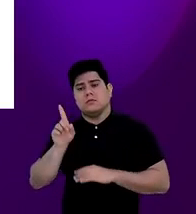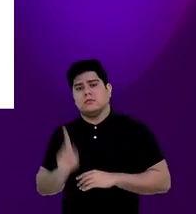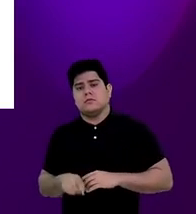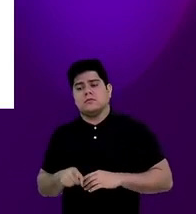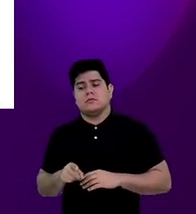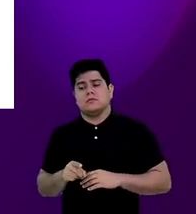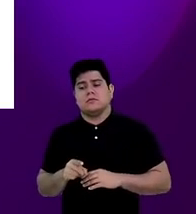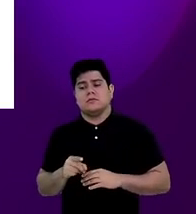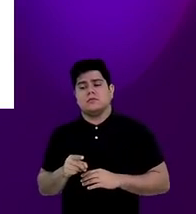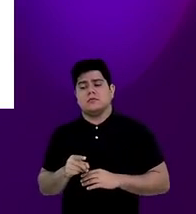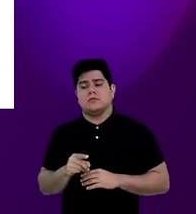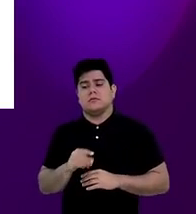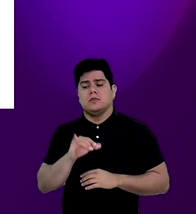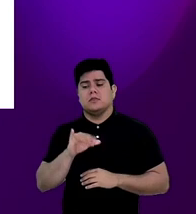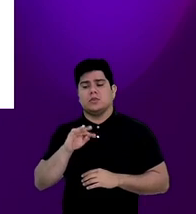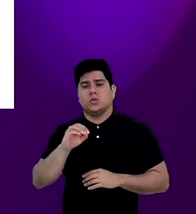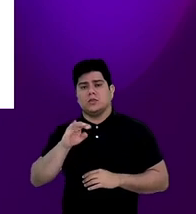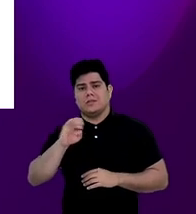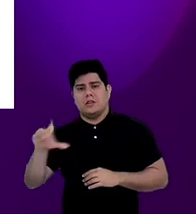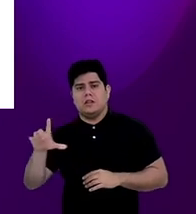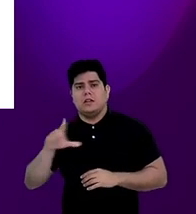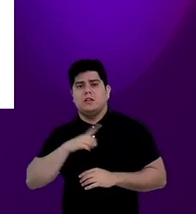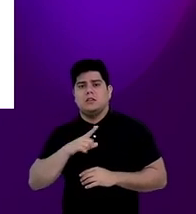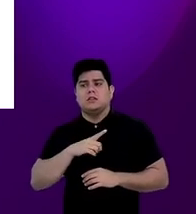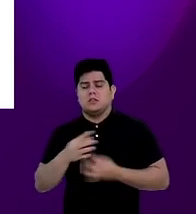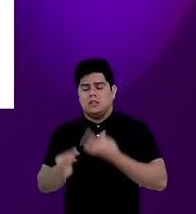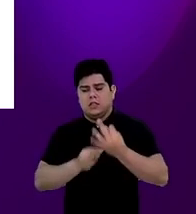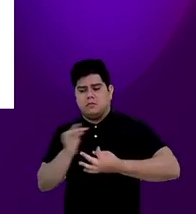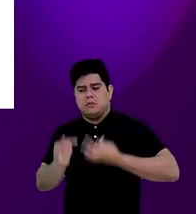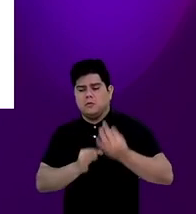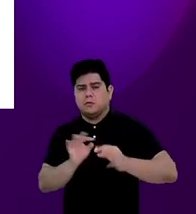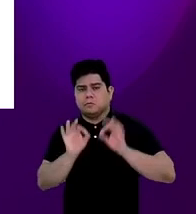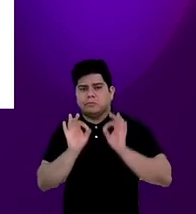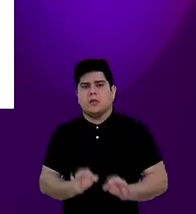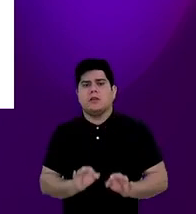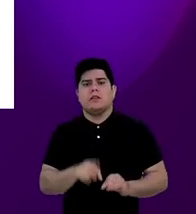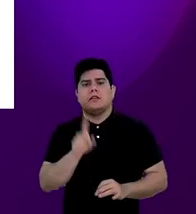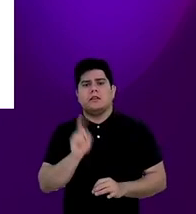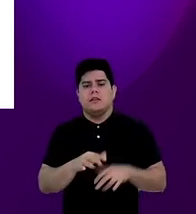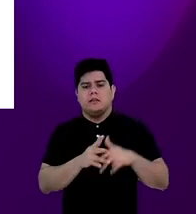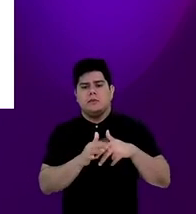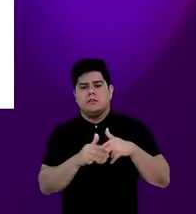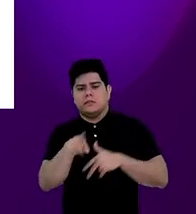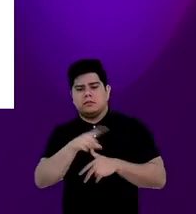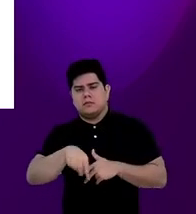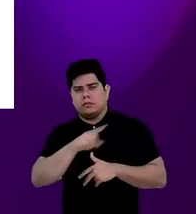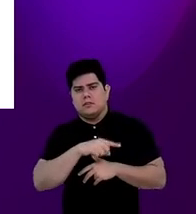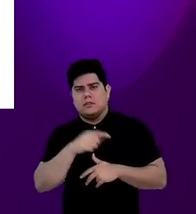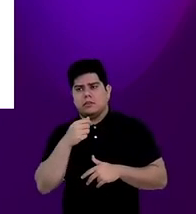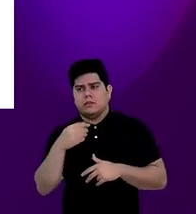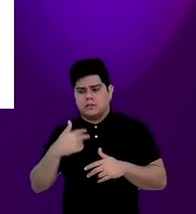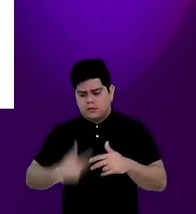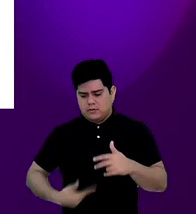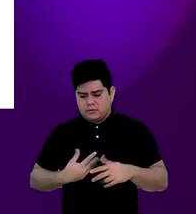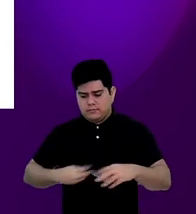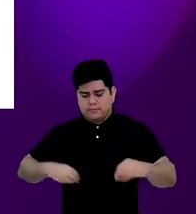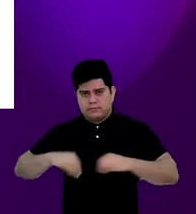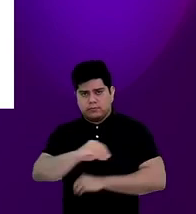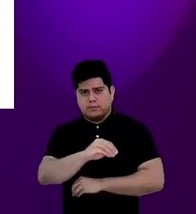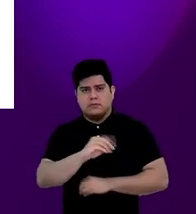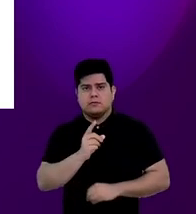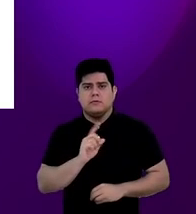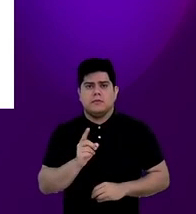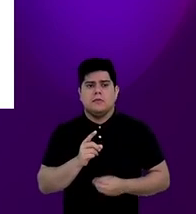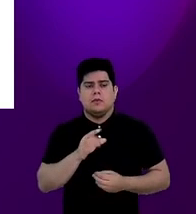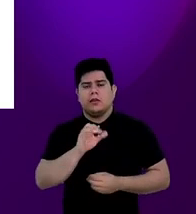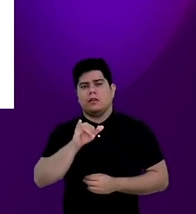o Cilta-cel como terapia de consolidação em pacientes que não são candidatos a transplantes e que são tratados com indução